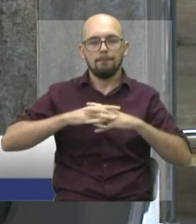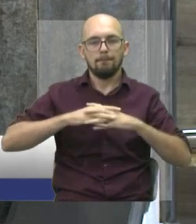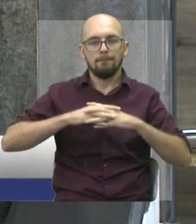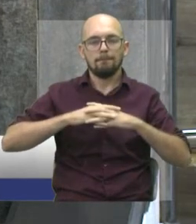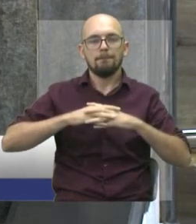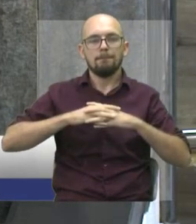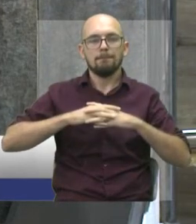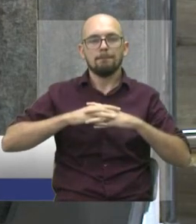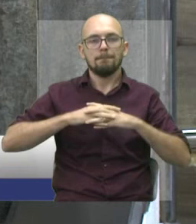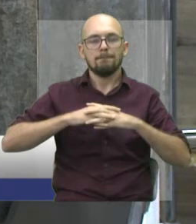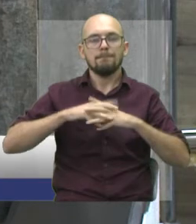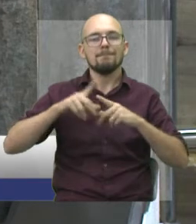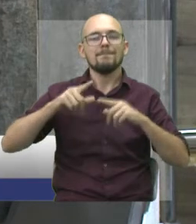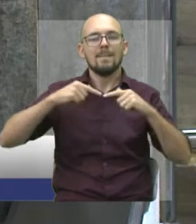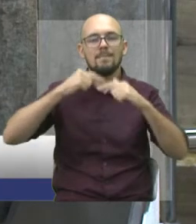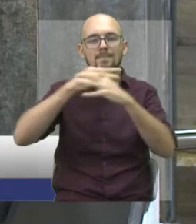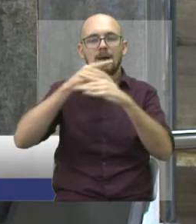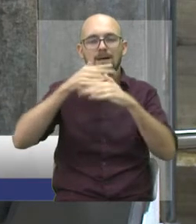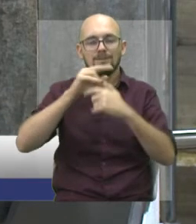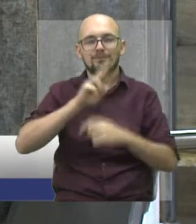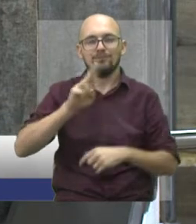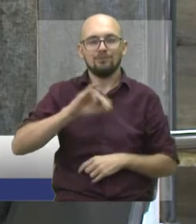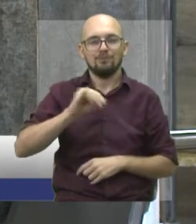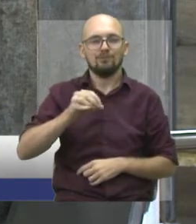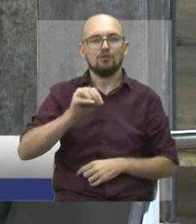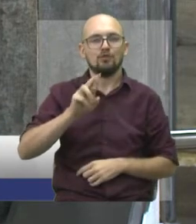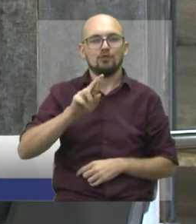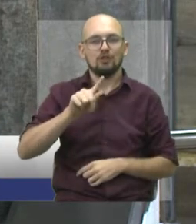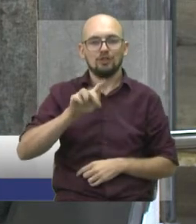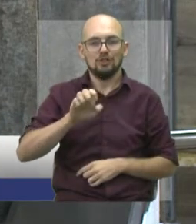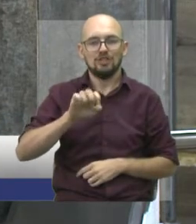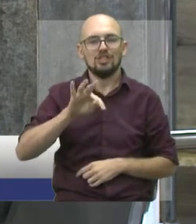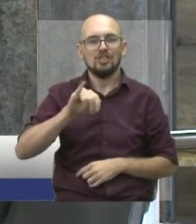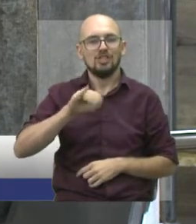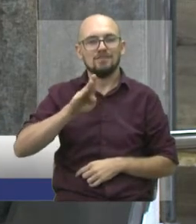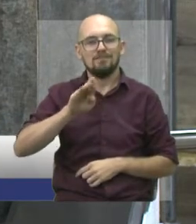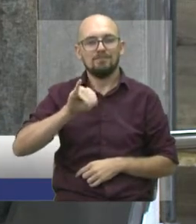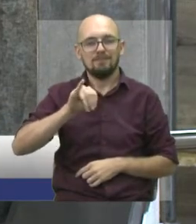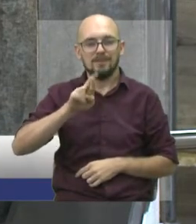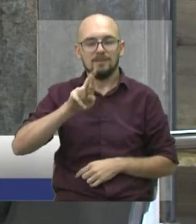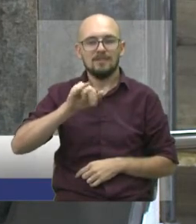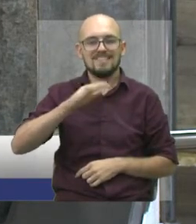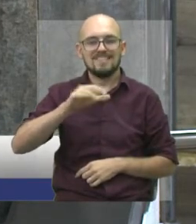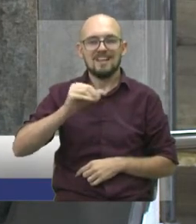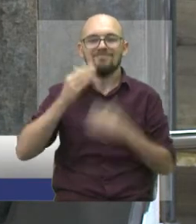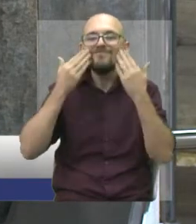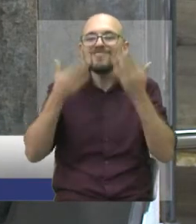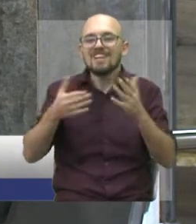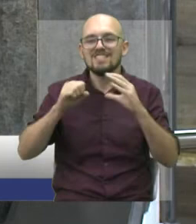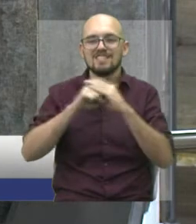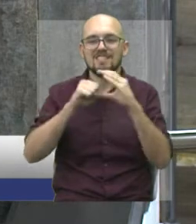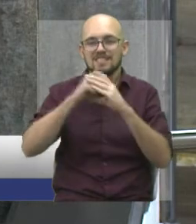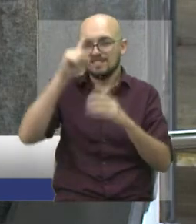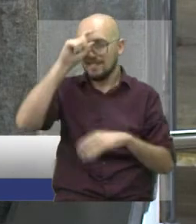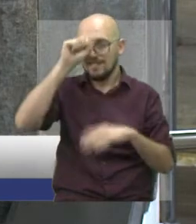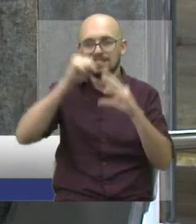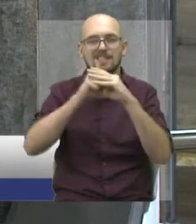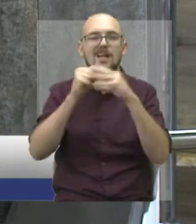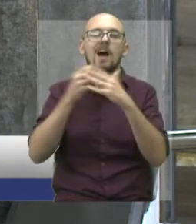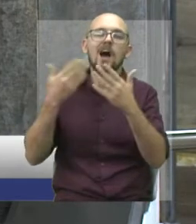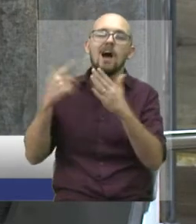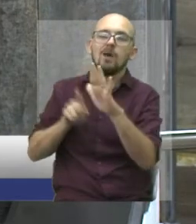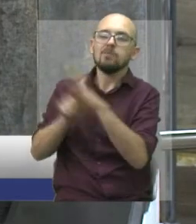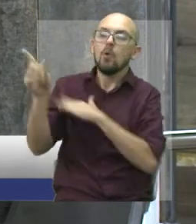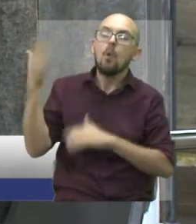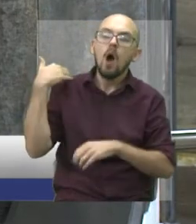sobre a Praça Jorge Tibiriçá, da Santa Casa. E eu perguntei quando foi realizada a última